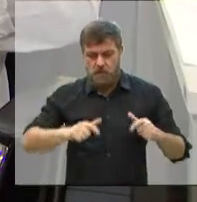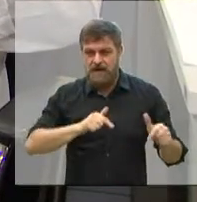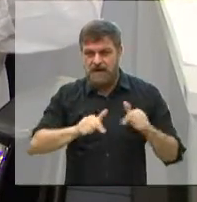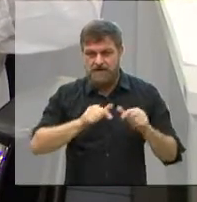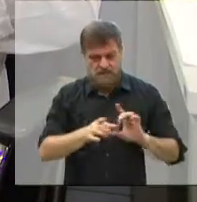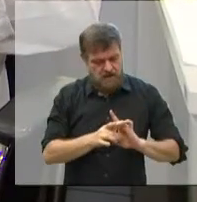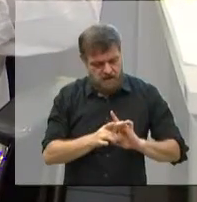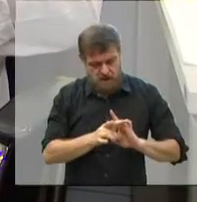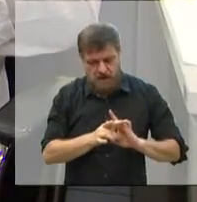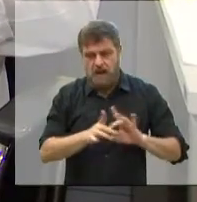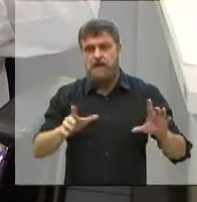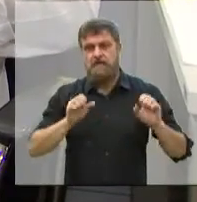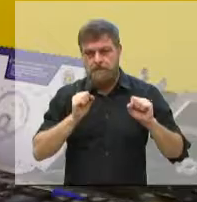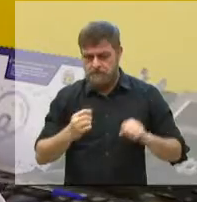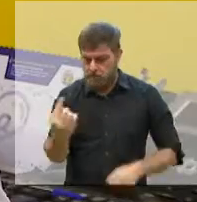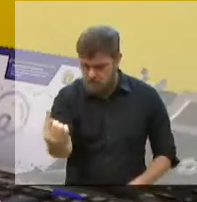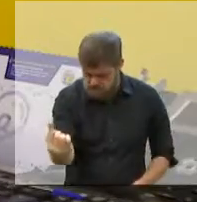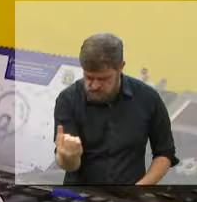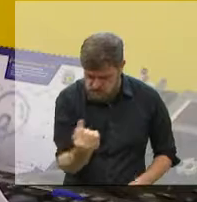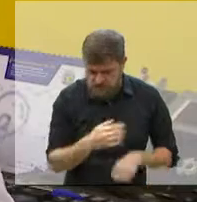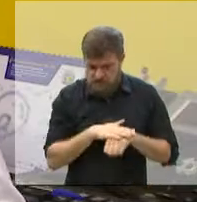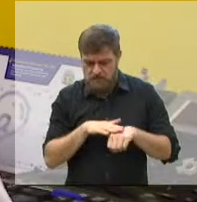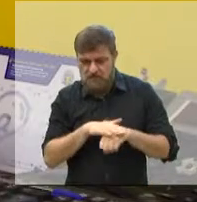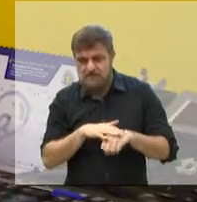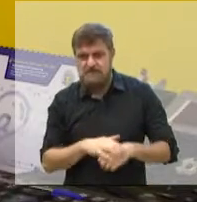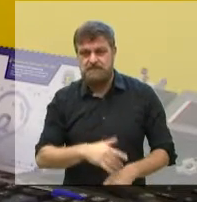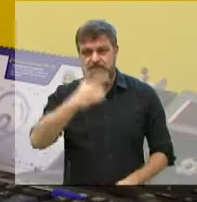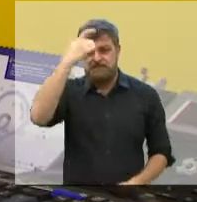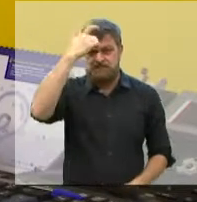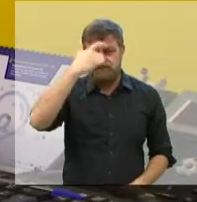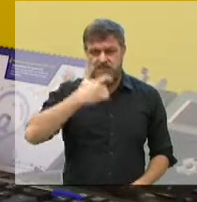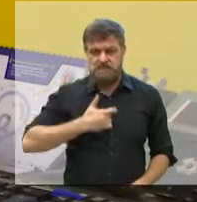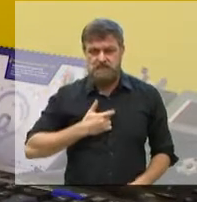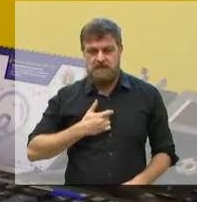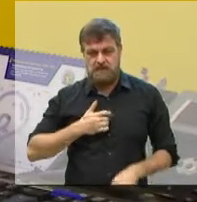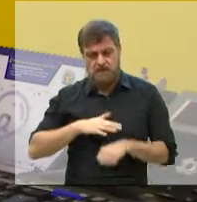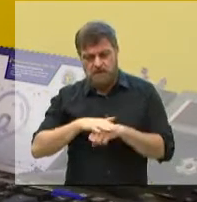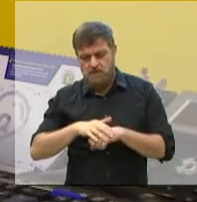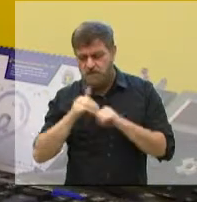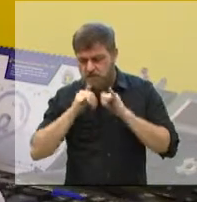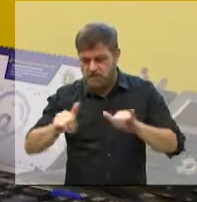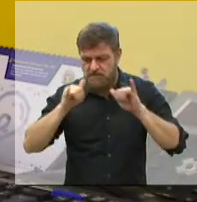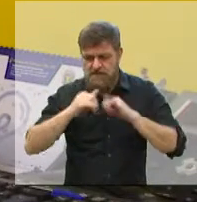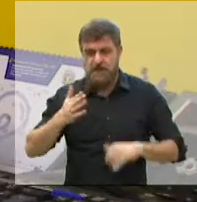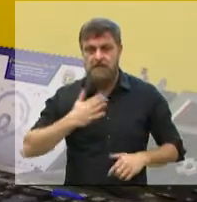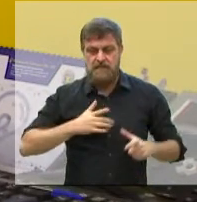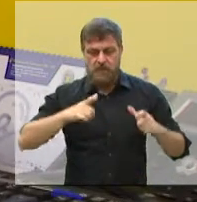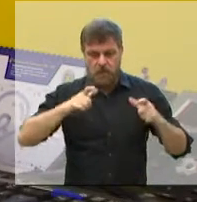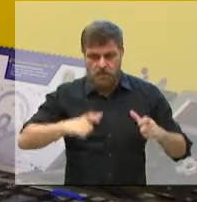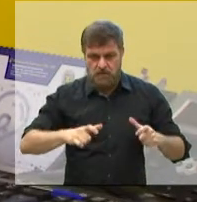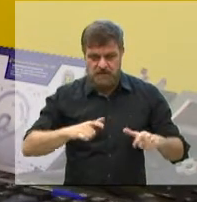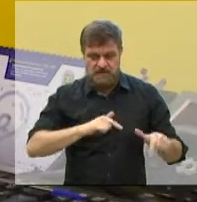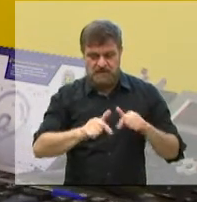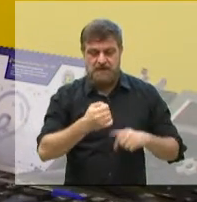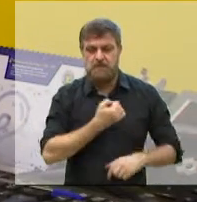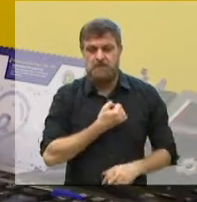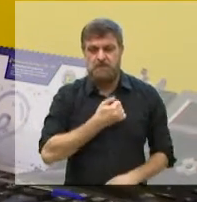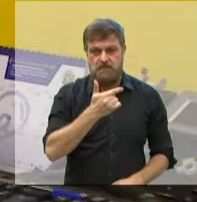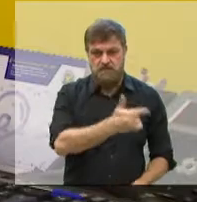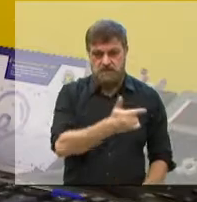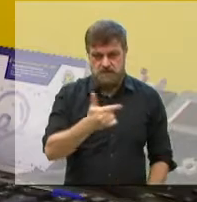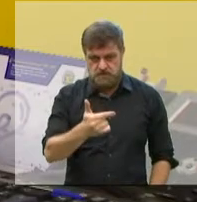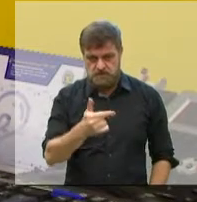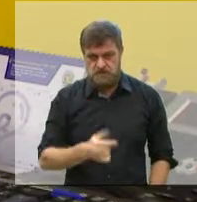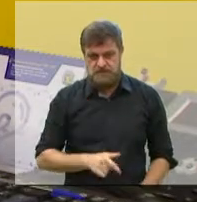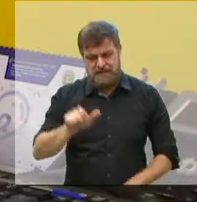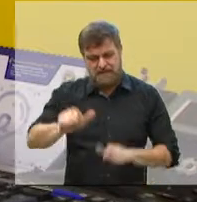estão sempre abertas para todos. Olha, eu comento aqui, meu gabinete é o gabinete 22,